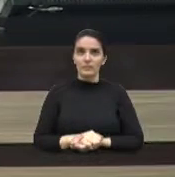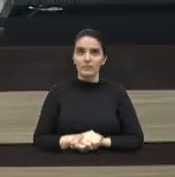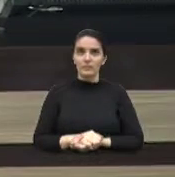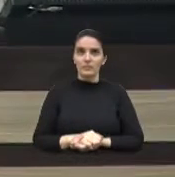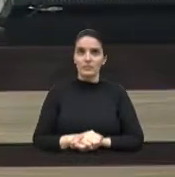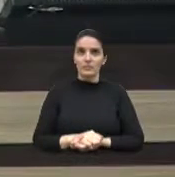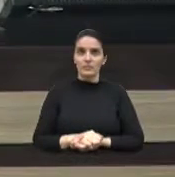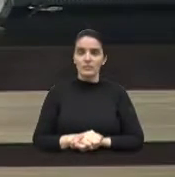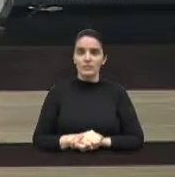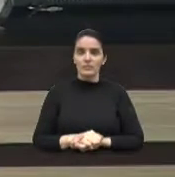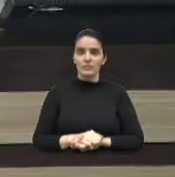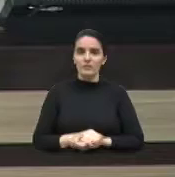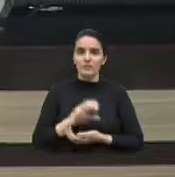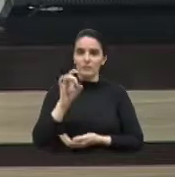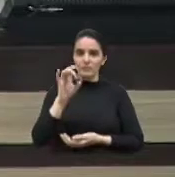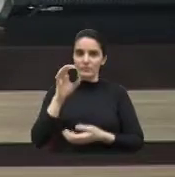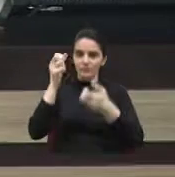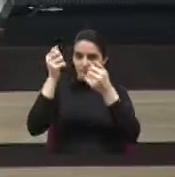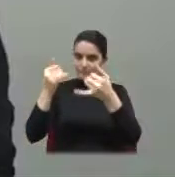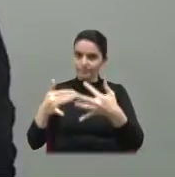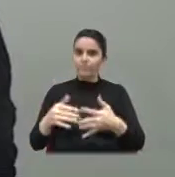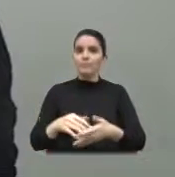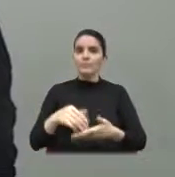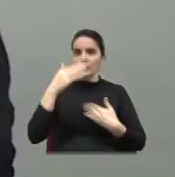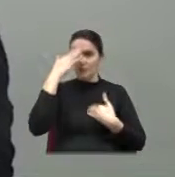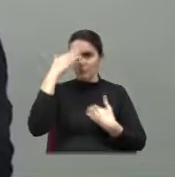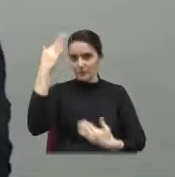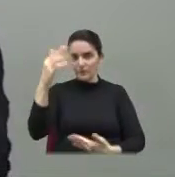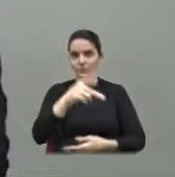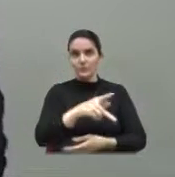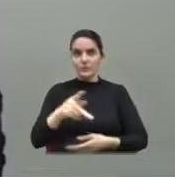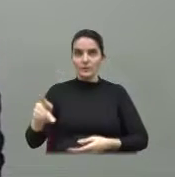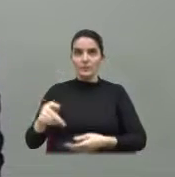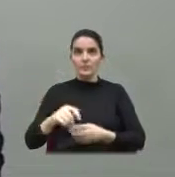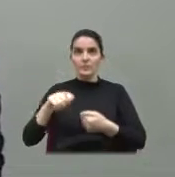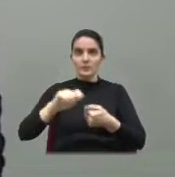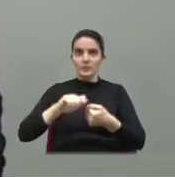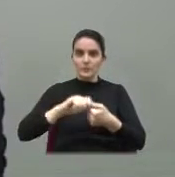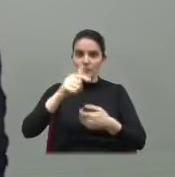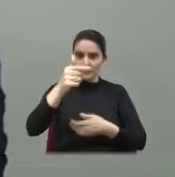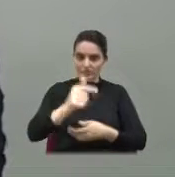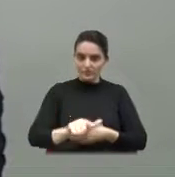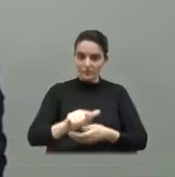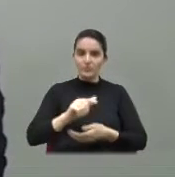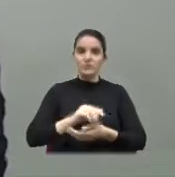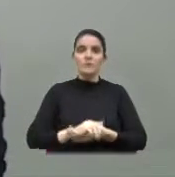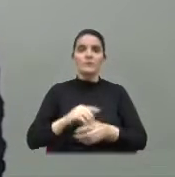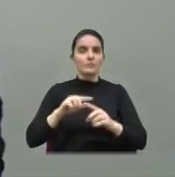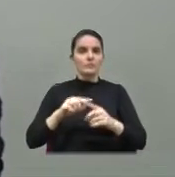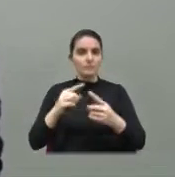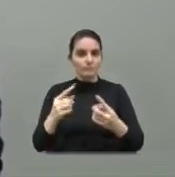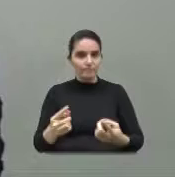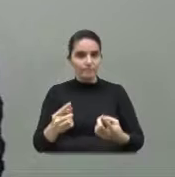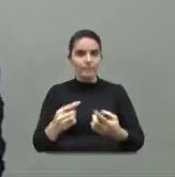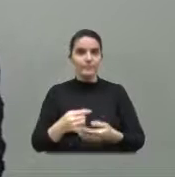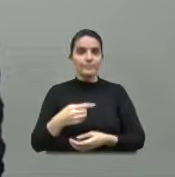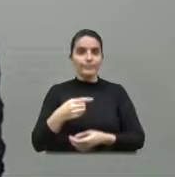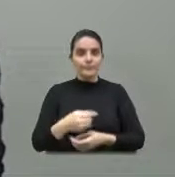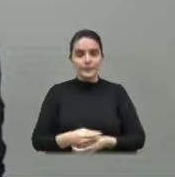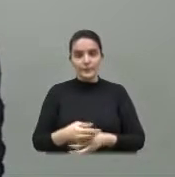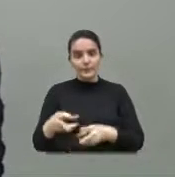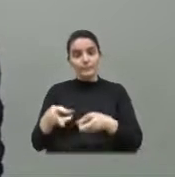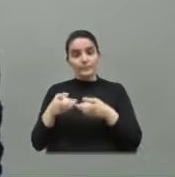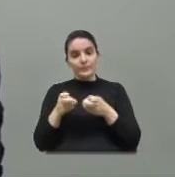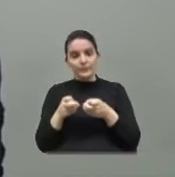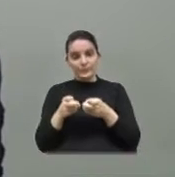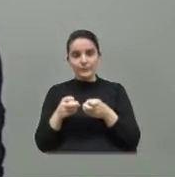do transporte coletivo. Vereador. Muito bom, muito obrigada, senhor presidente. Vou refazer o requerimento, mas isso é para ver como é difícil quando a gente